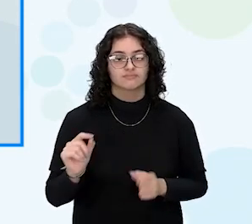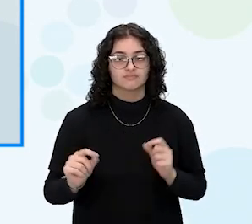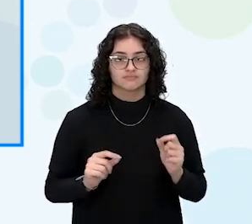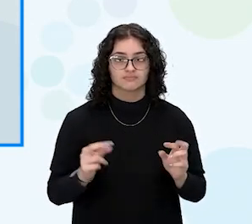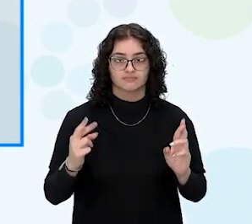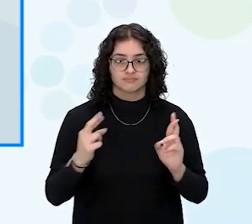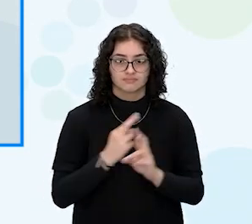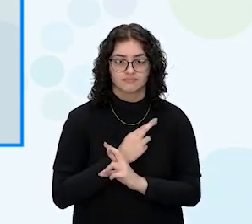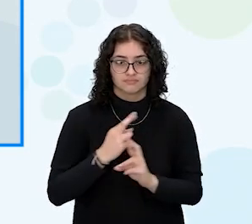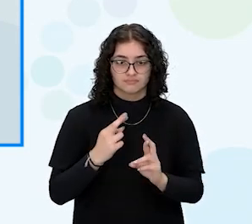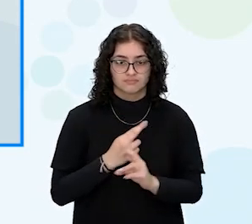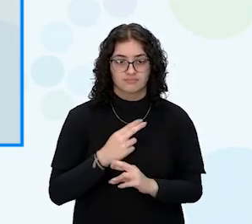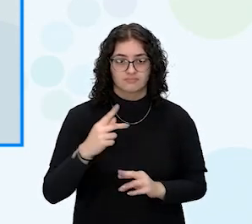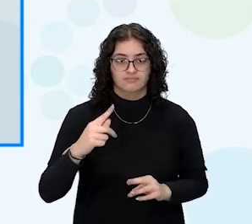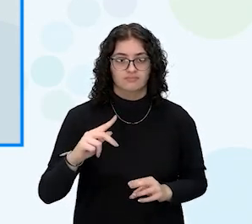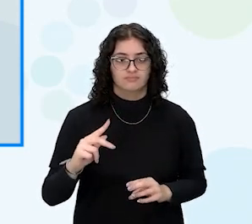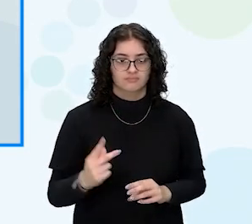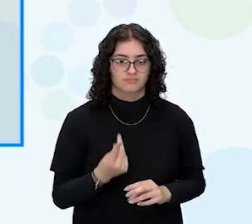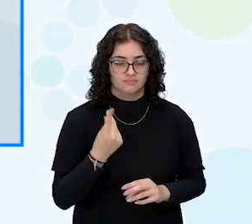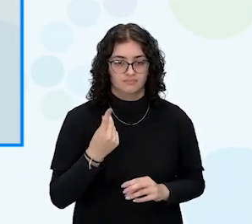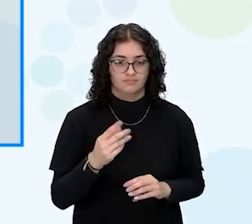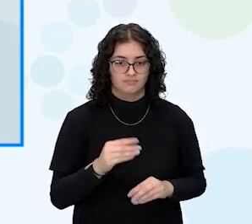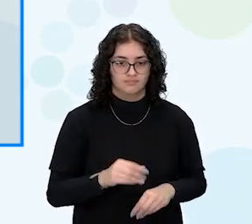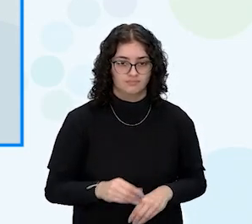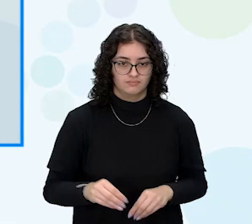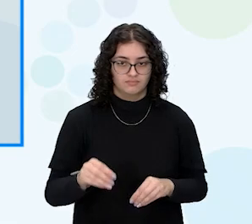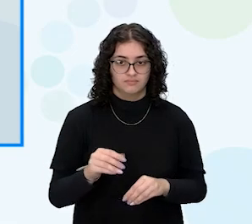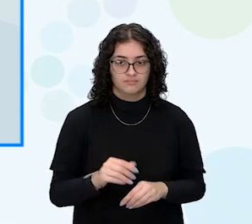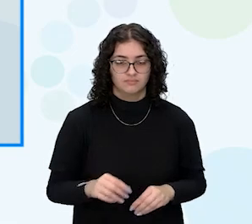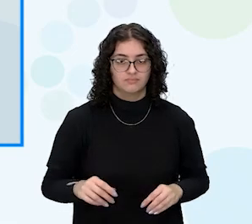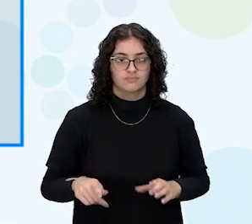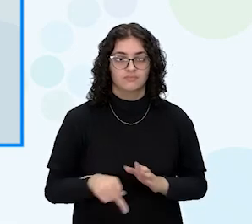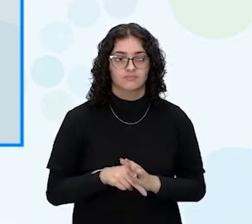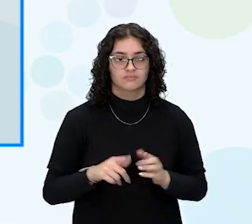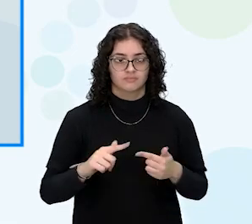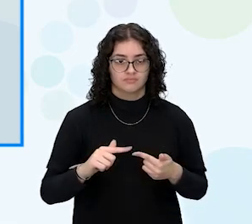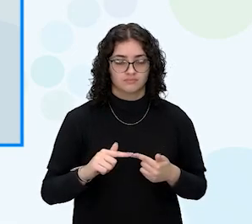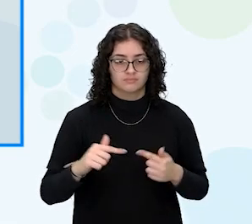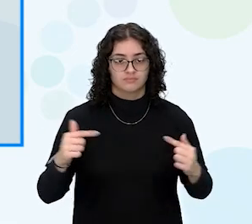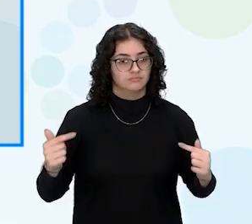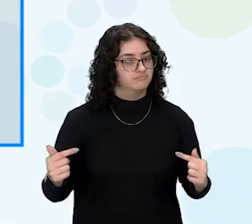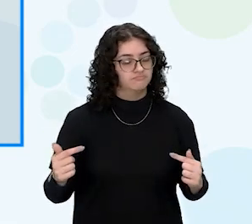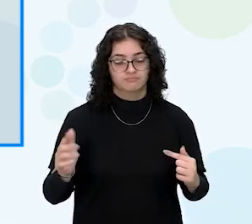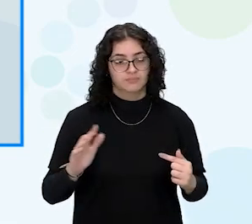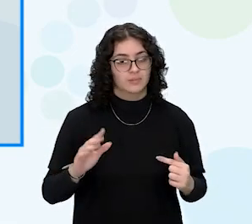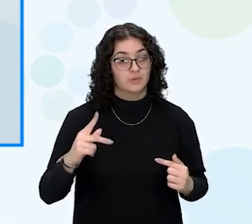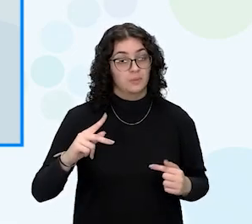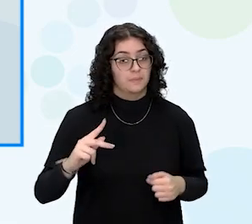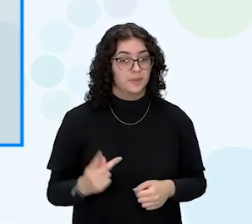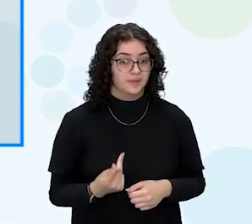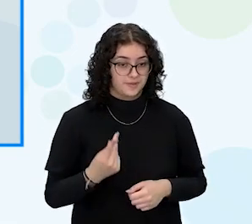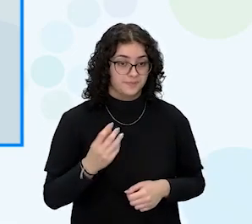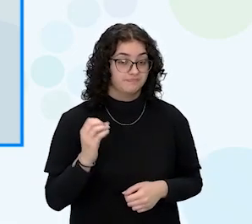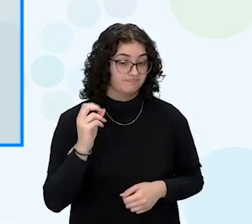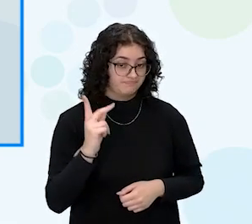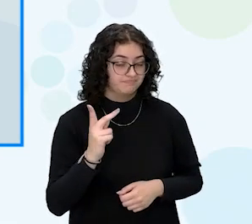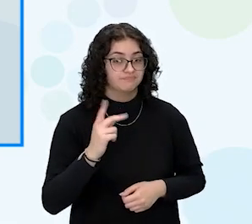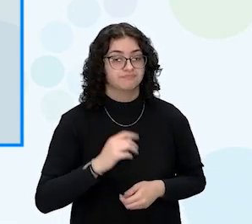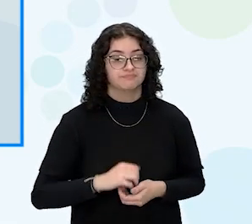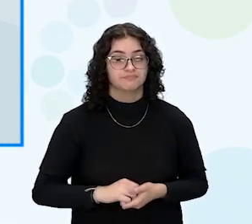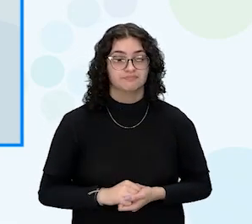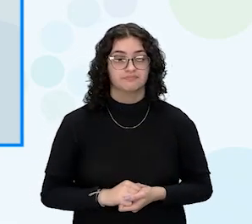com a relação do pH do solo. Então não é uma questão de genética envolvida aí, tá certo?